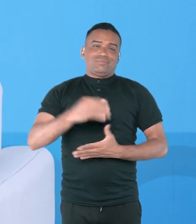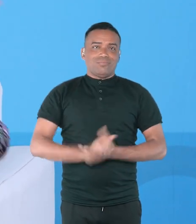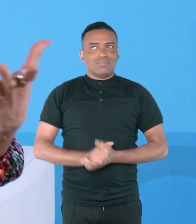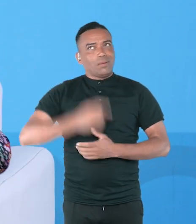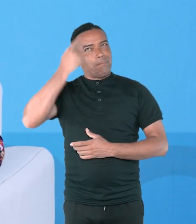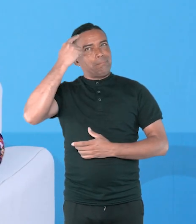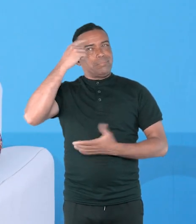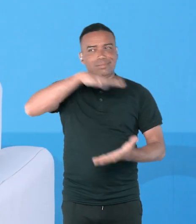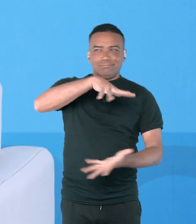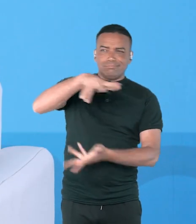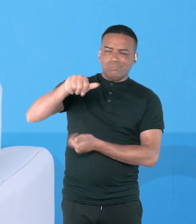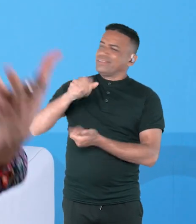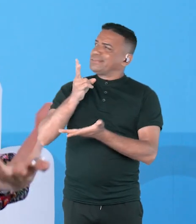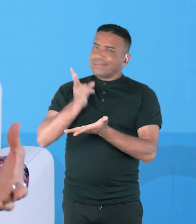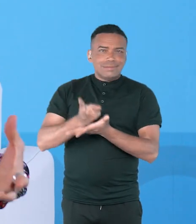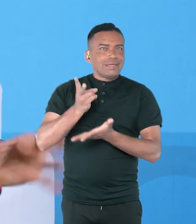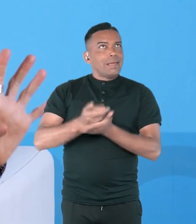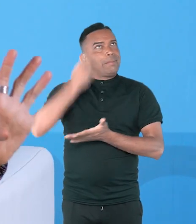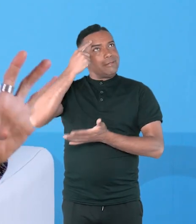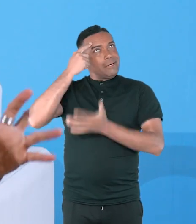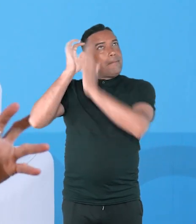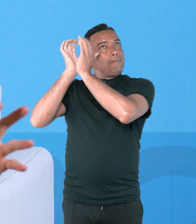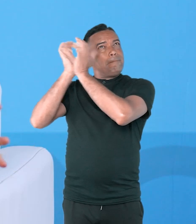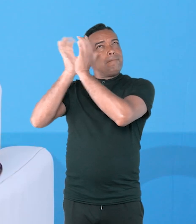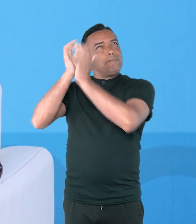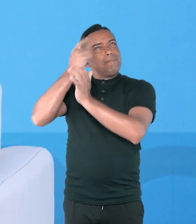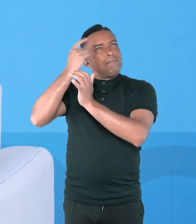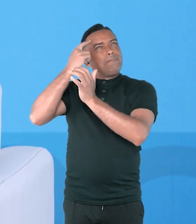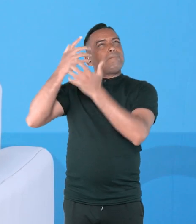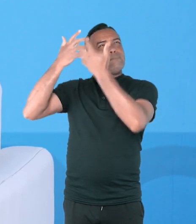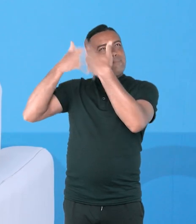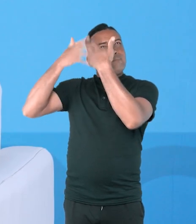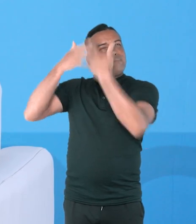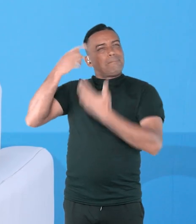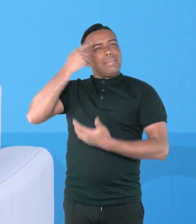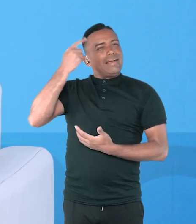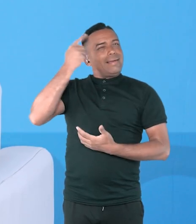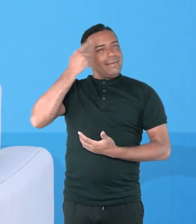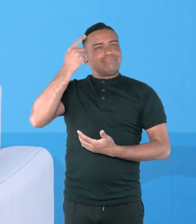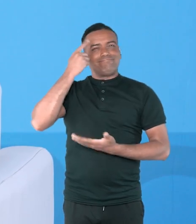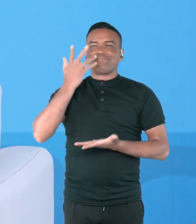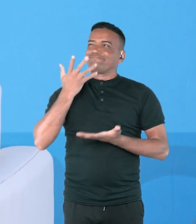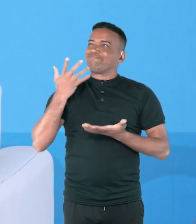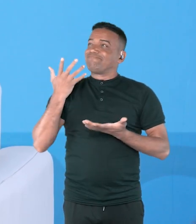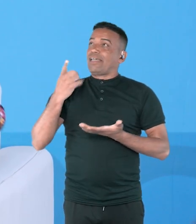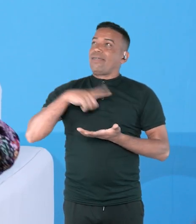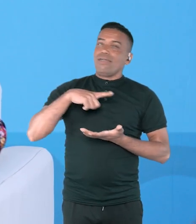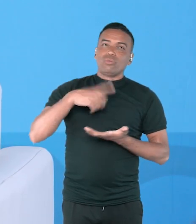eu comecei a pensar no mundo. Eu sempre pensei muito, tá? Sempre fui uma pessoa que pensa,